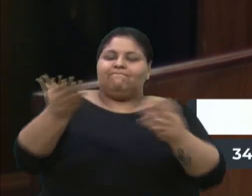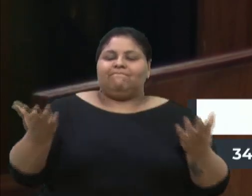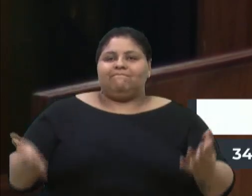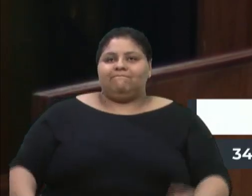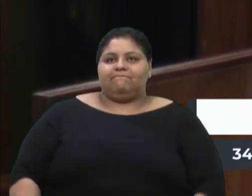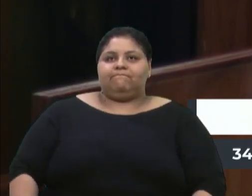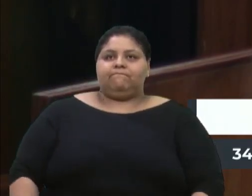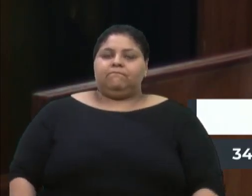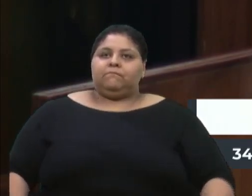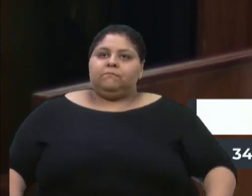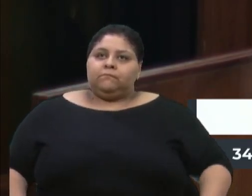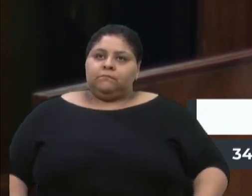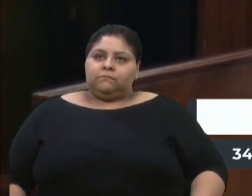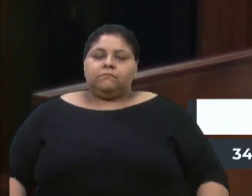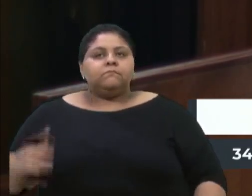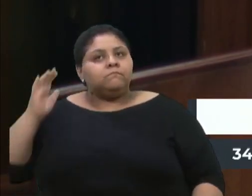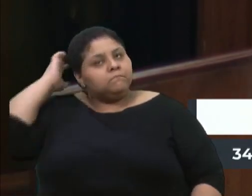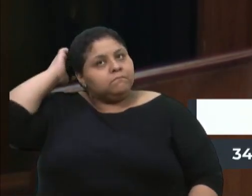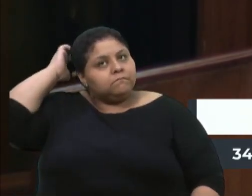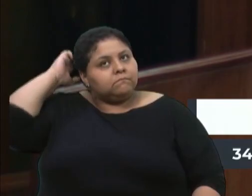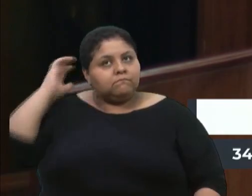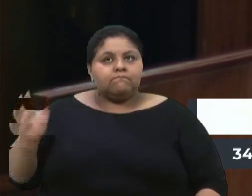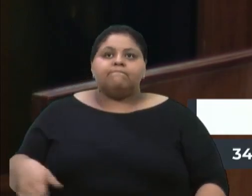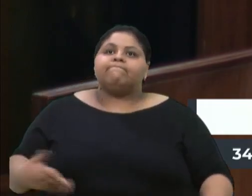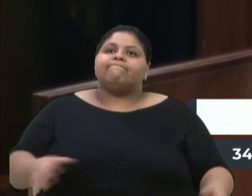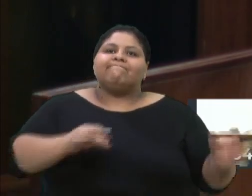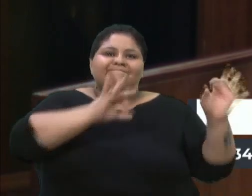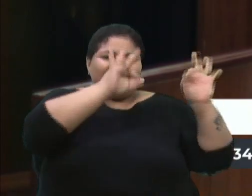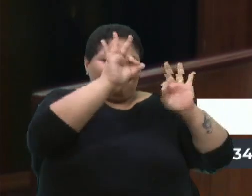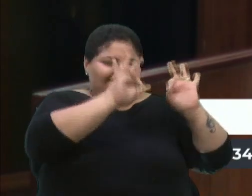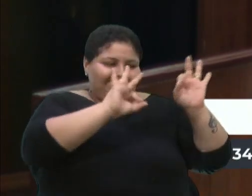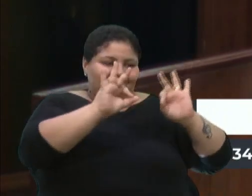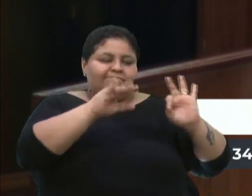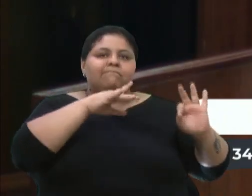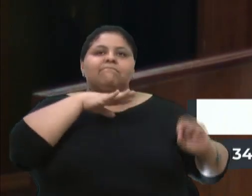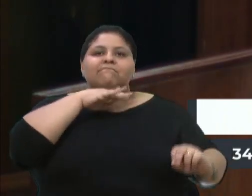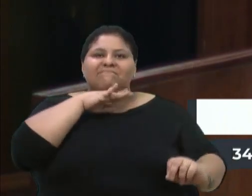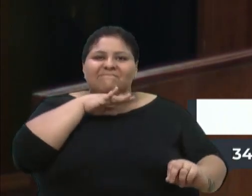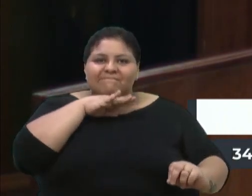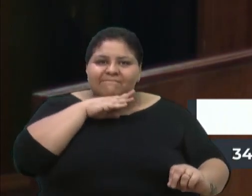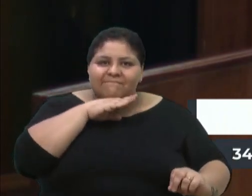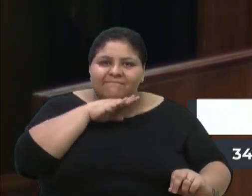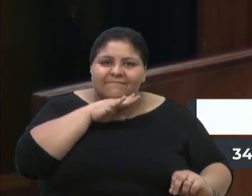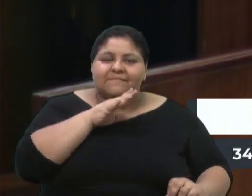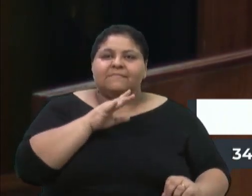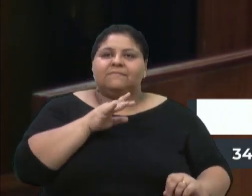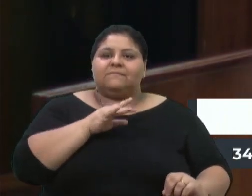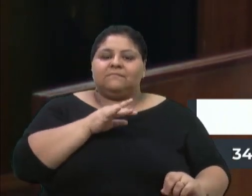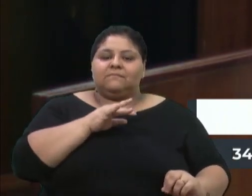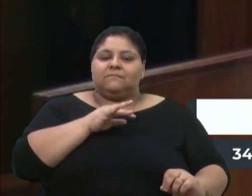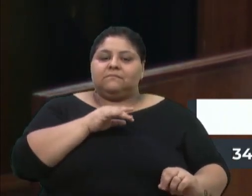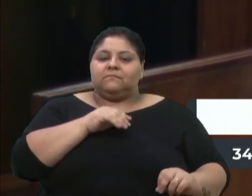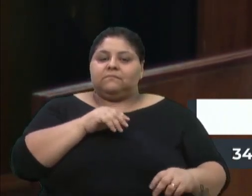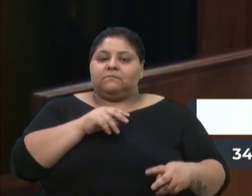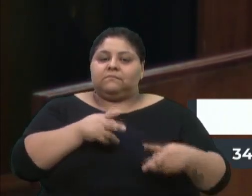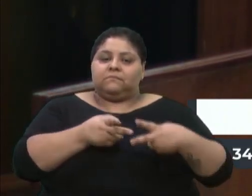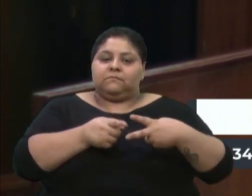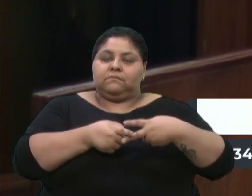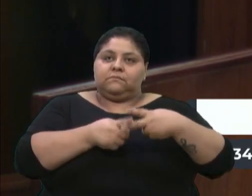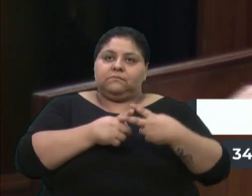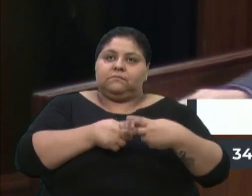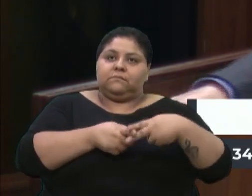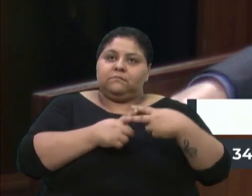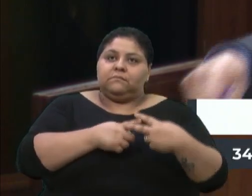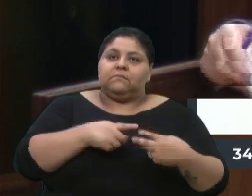Então, a manutenção anda muito mal. Muito mal. E ainda nós pegamos a LDO e a